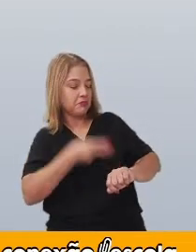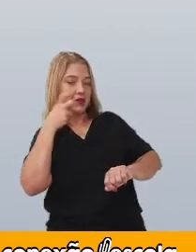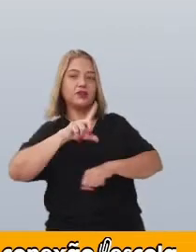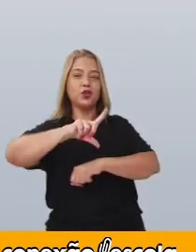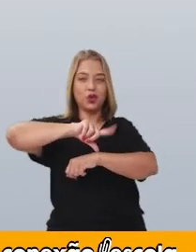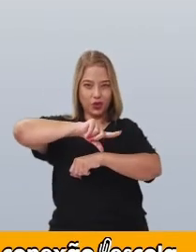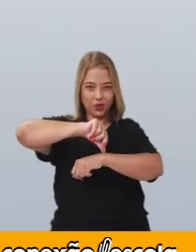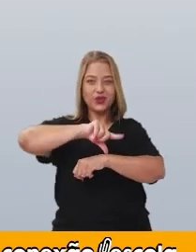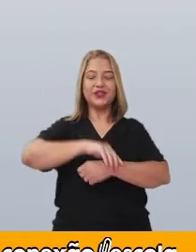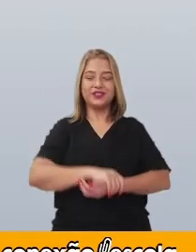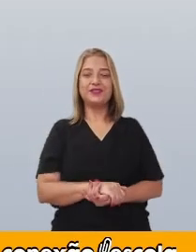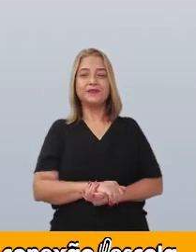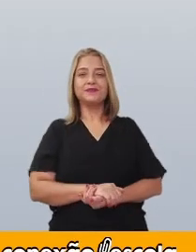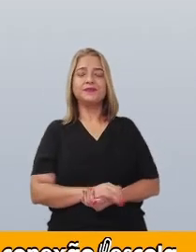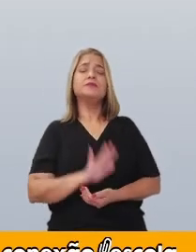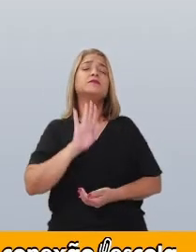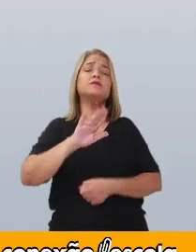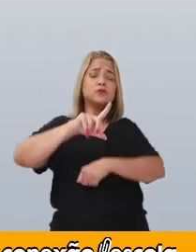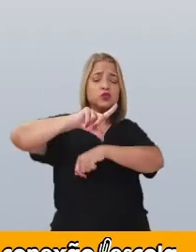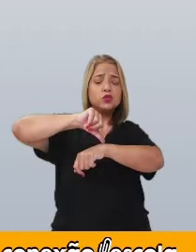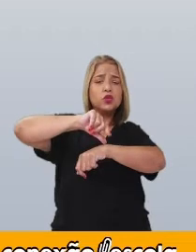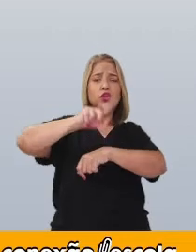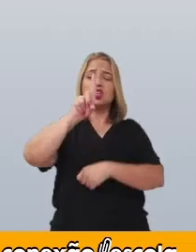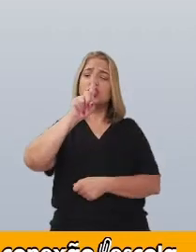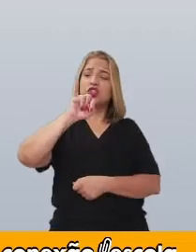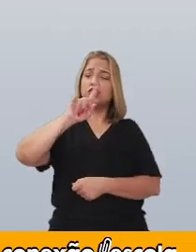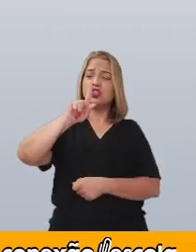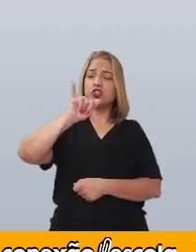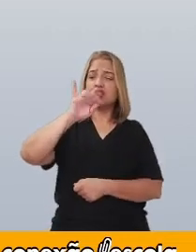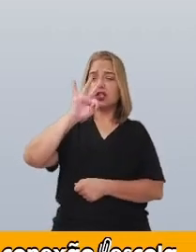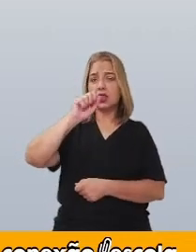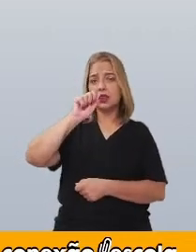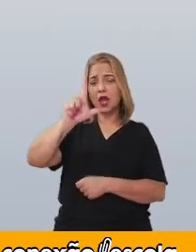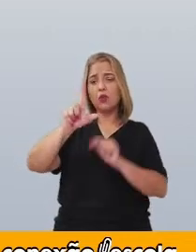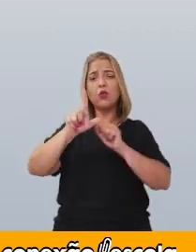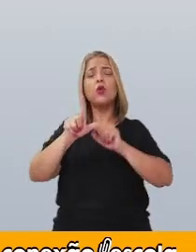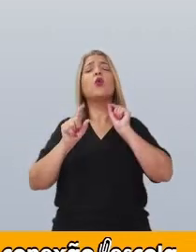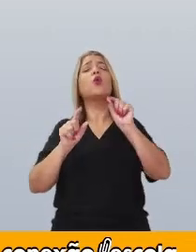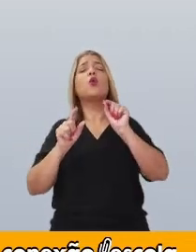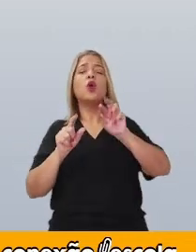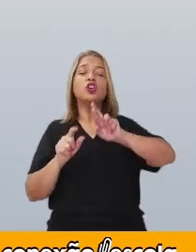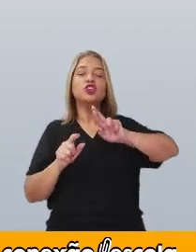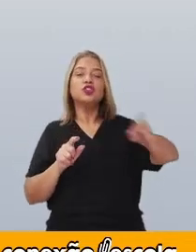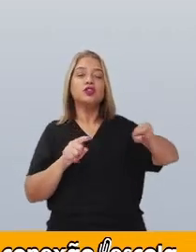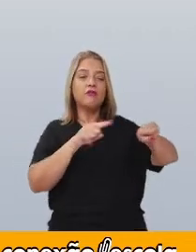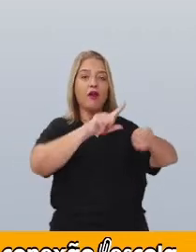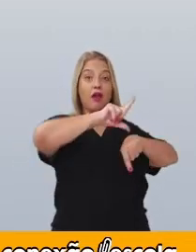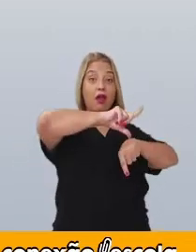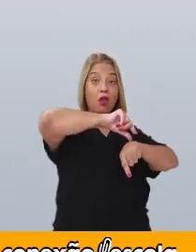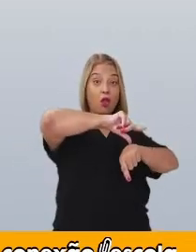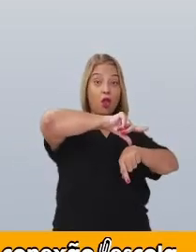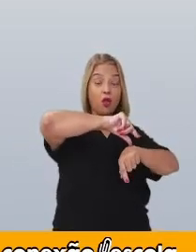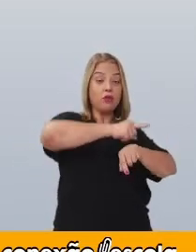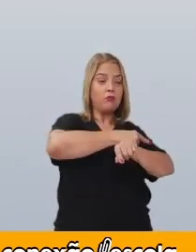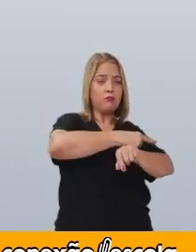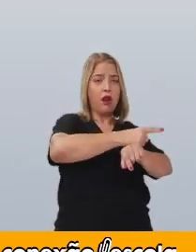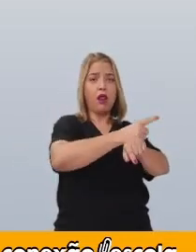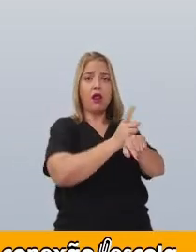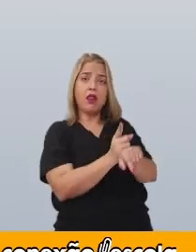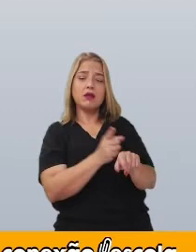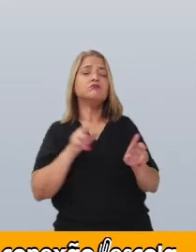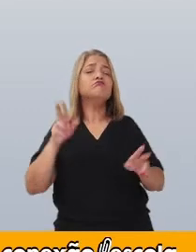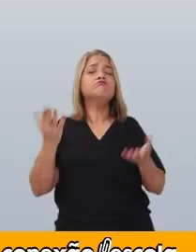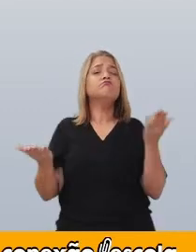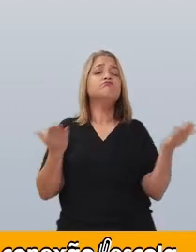horas. O que é o relógio digital, né? E qual a diferença do relógio digital com o